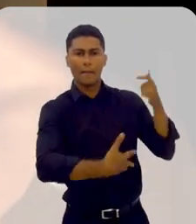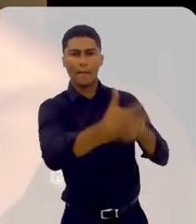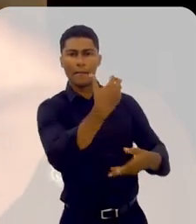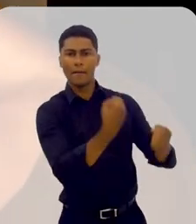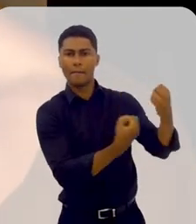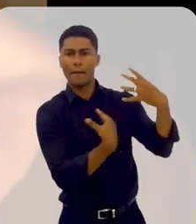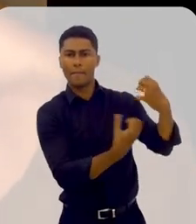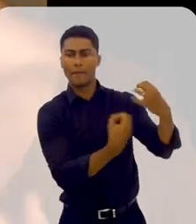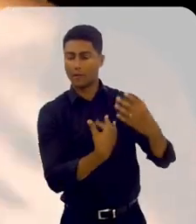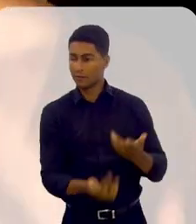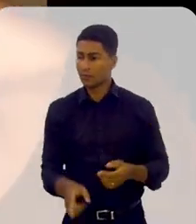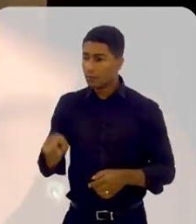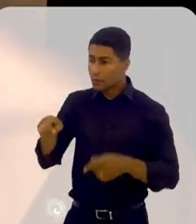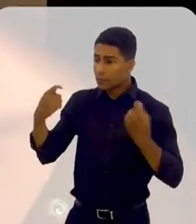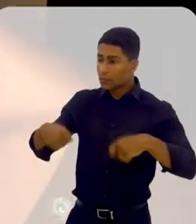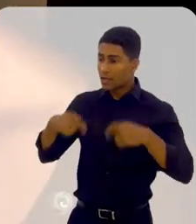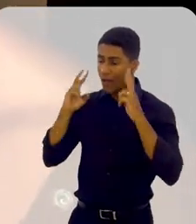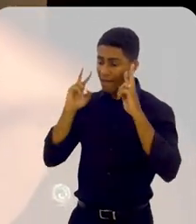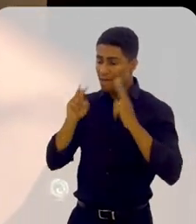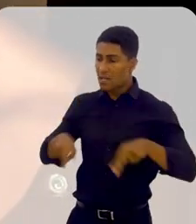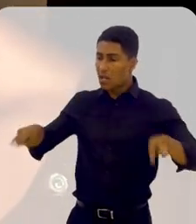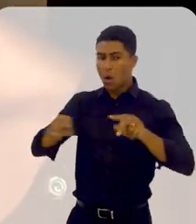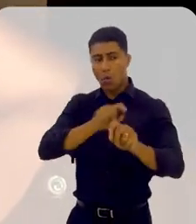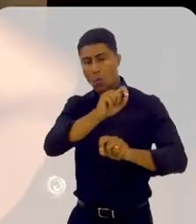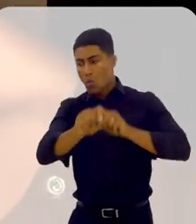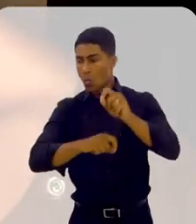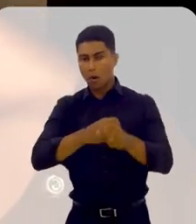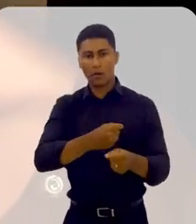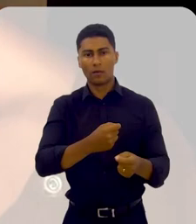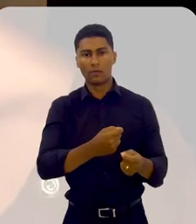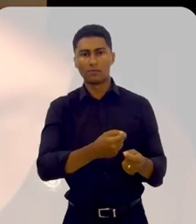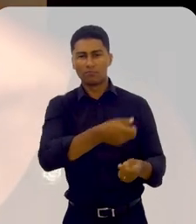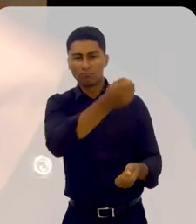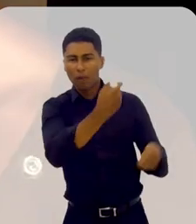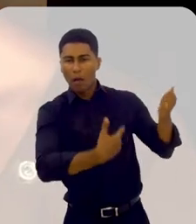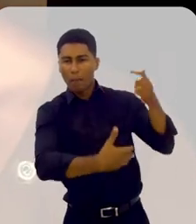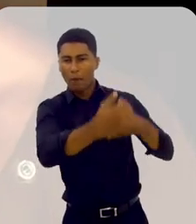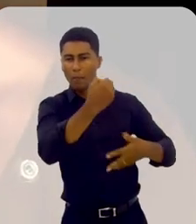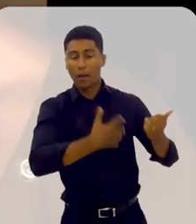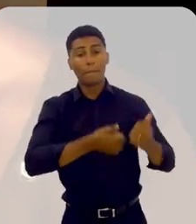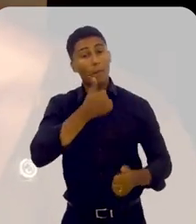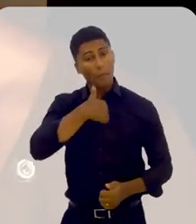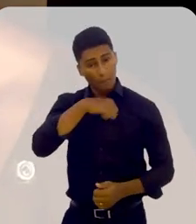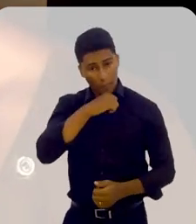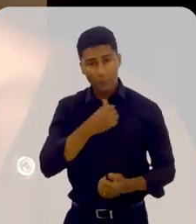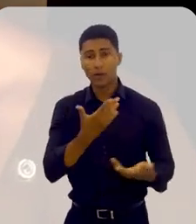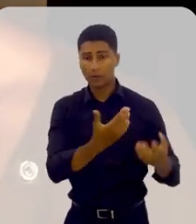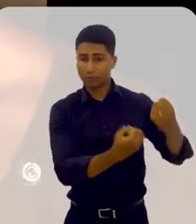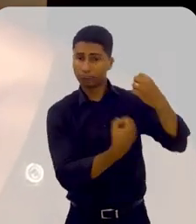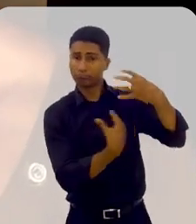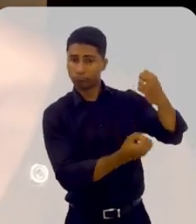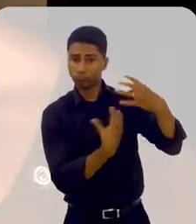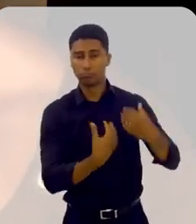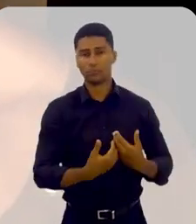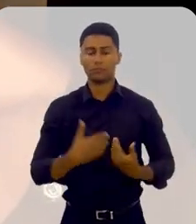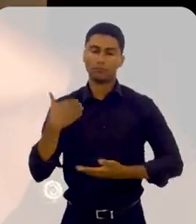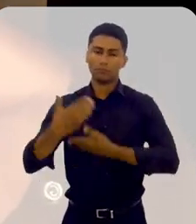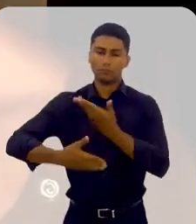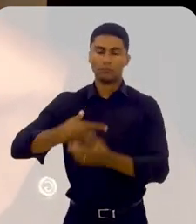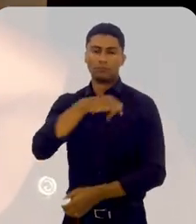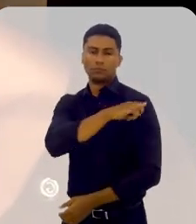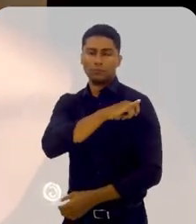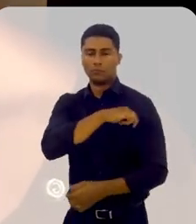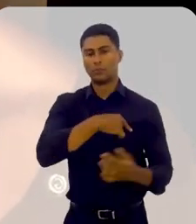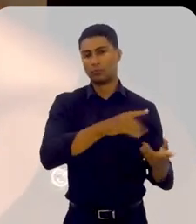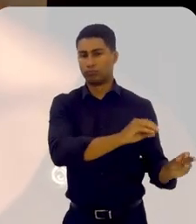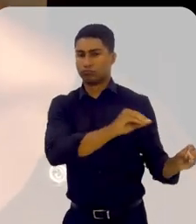pessoas iam me ver, como eu deveria me ver. Minha mãe sempre construiu a nossa autoestima desde muito criança. Então, quando eu